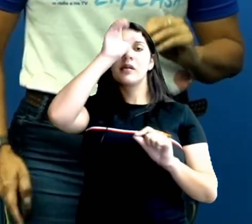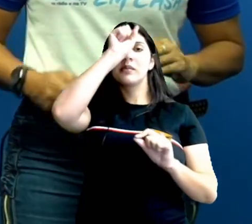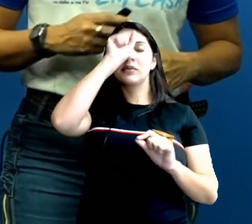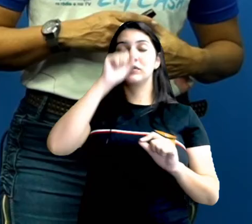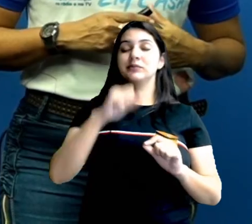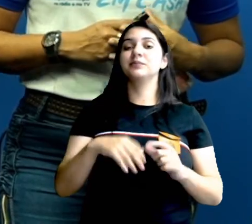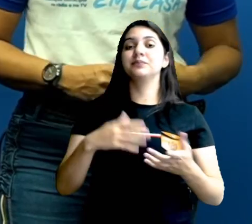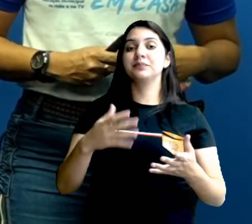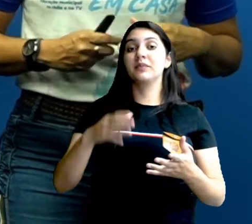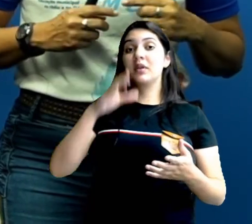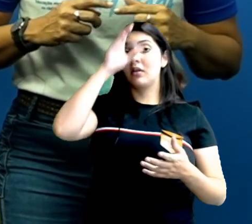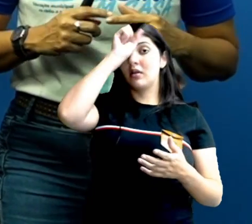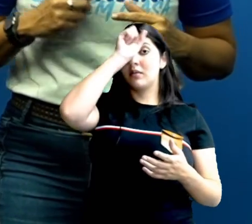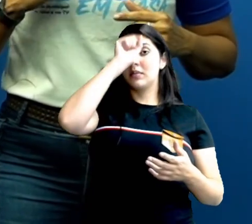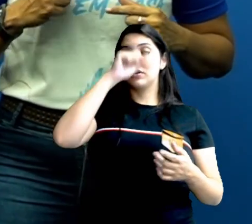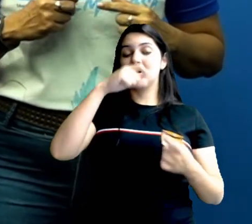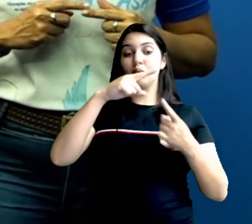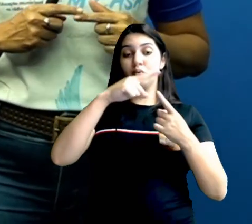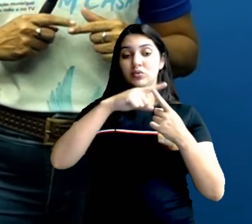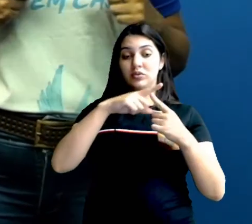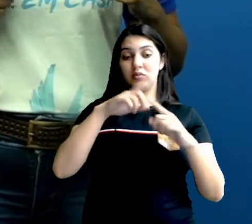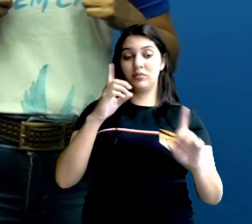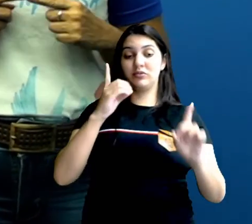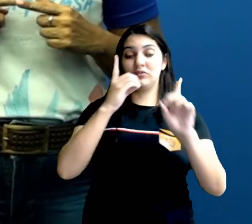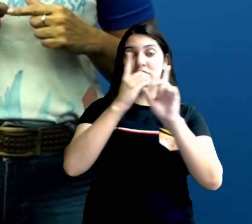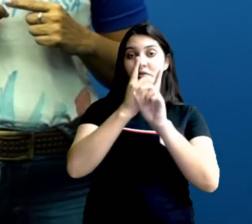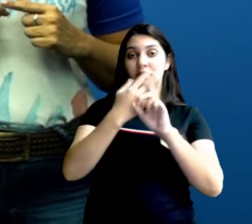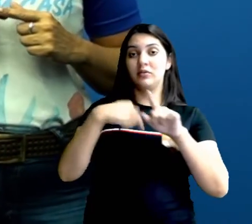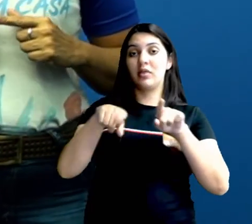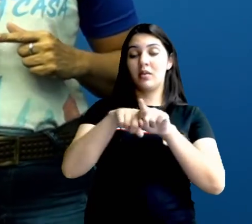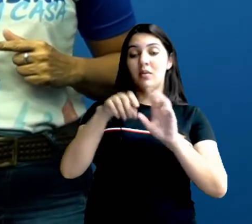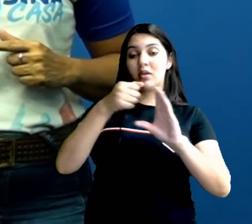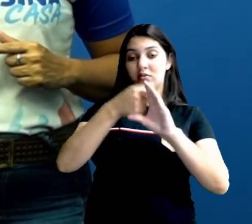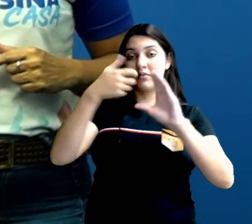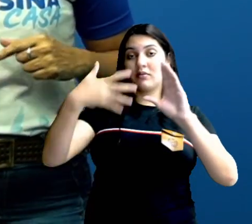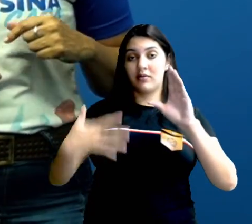aprendeu? A gente aprendeu tipos de contos e suas